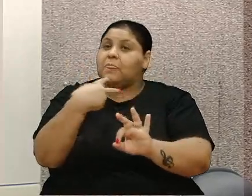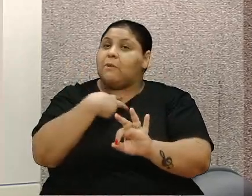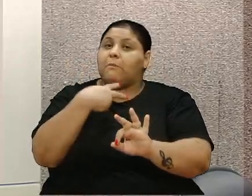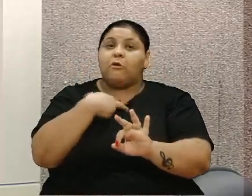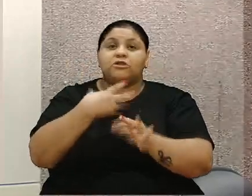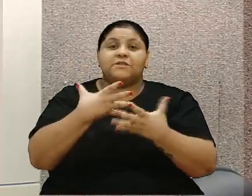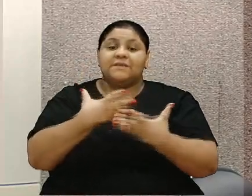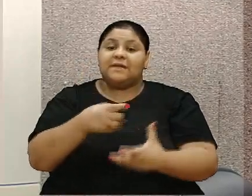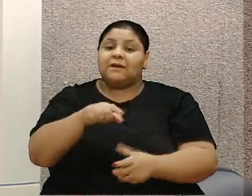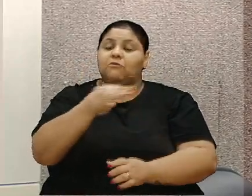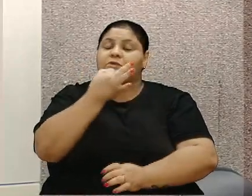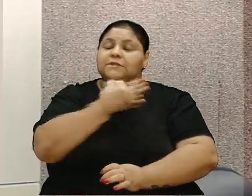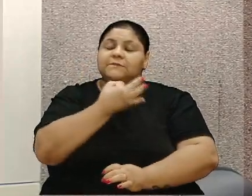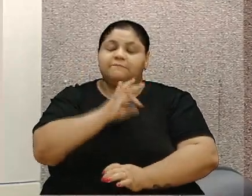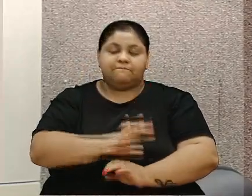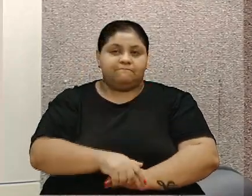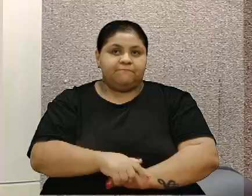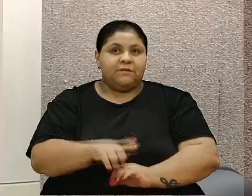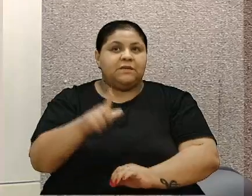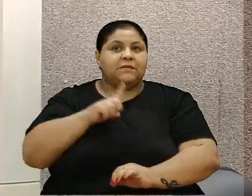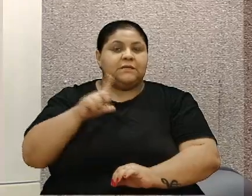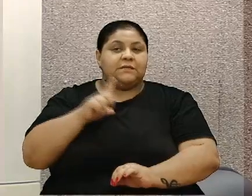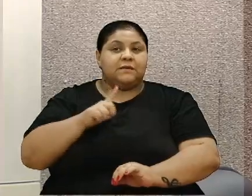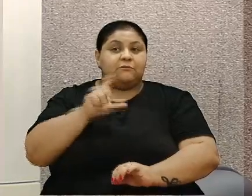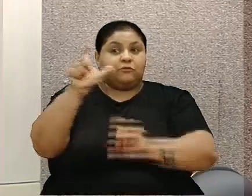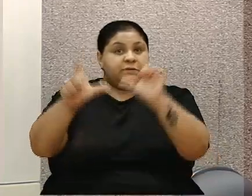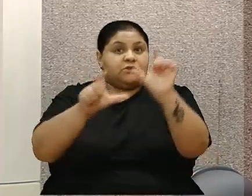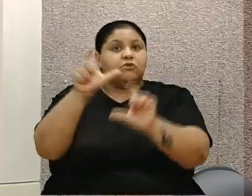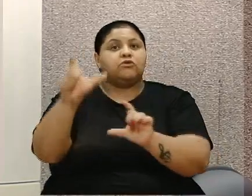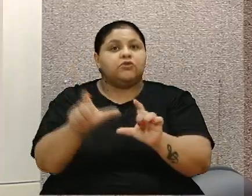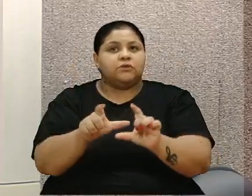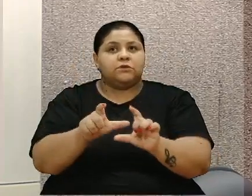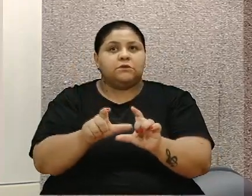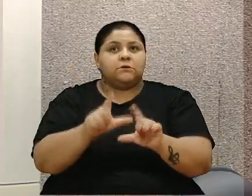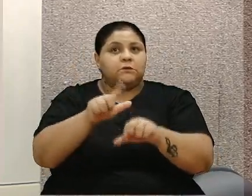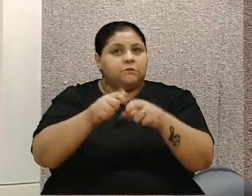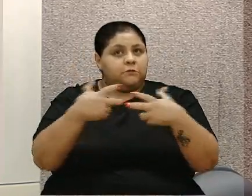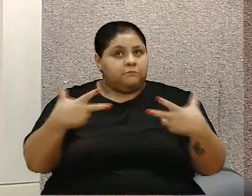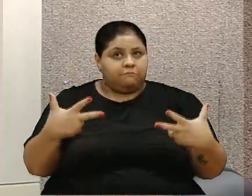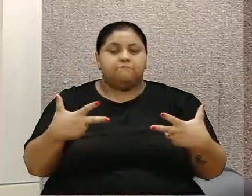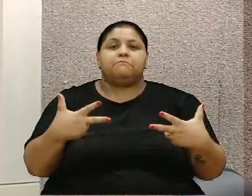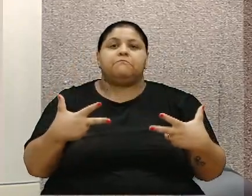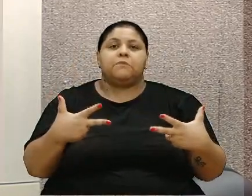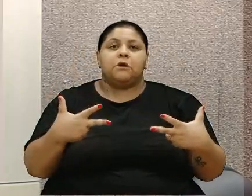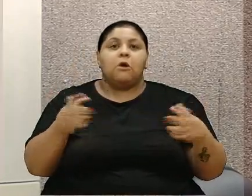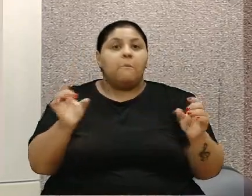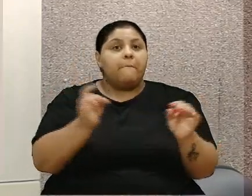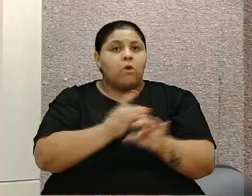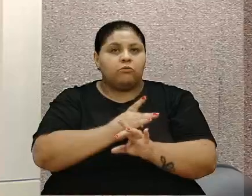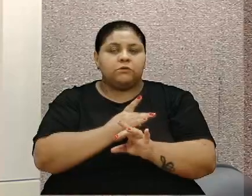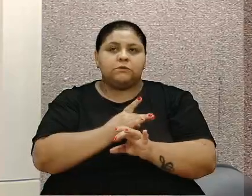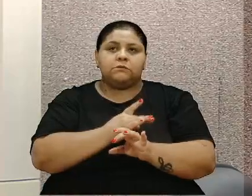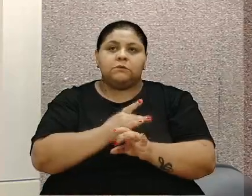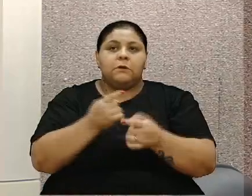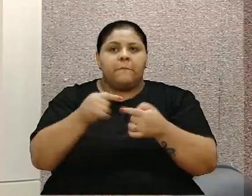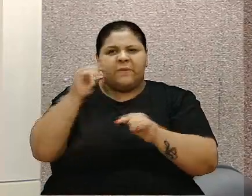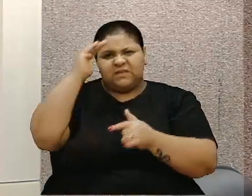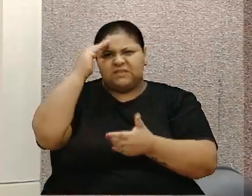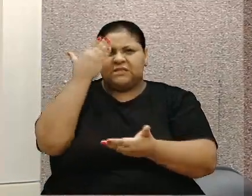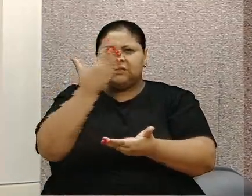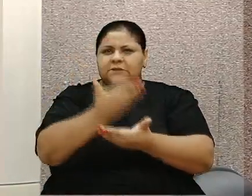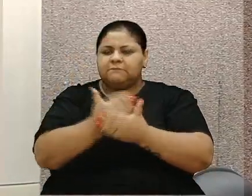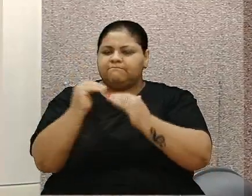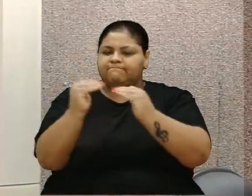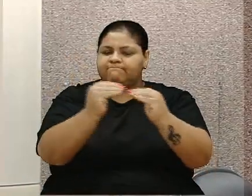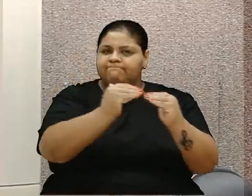isso aconteça em Caxias. Nós temos material humano para isso, né? Temos equipamentos para isso, temos pessoas mobilizadas, engajadas, mas eu acredito que a linha de nós